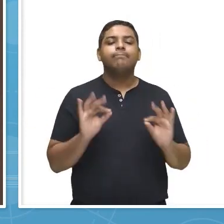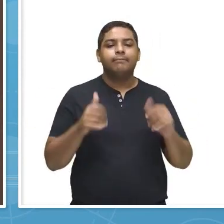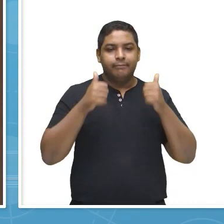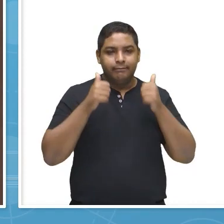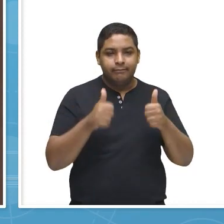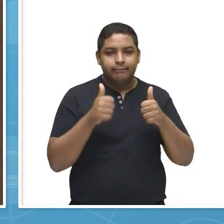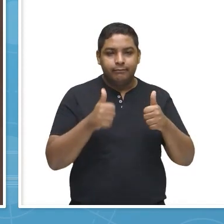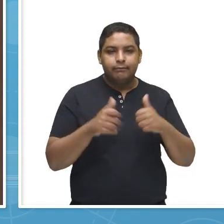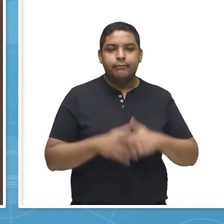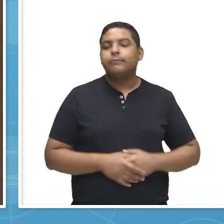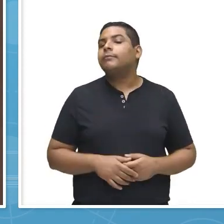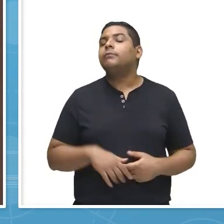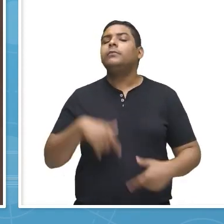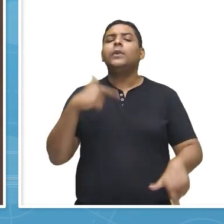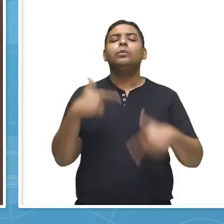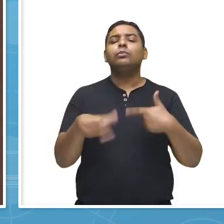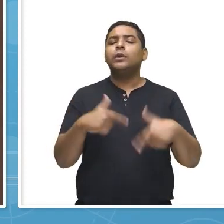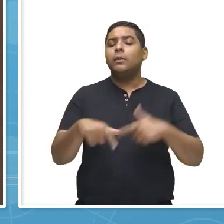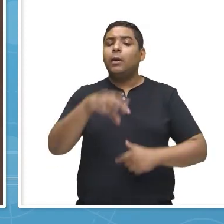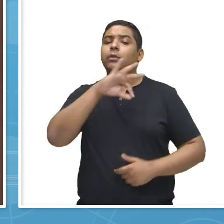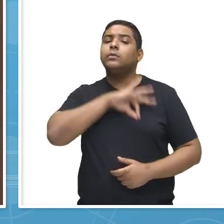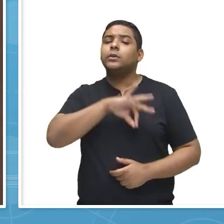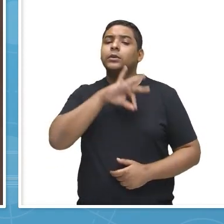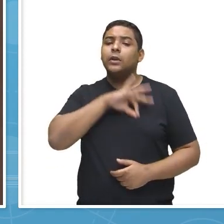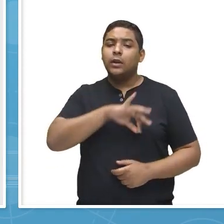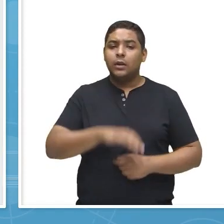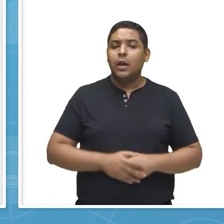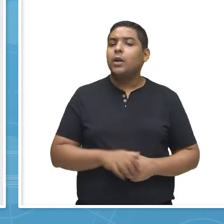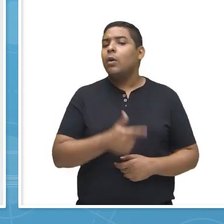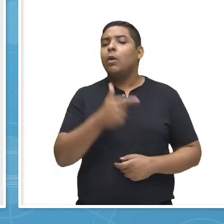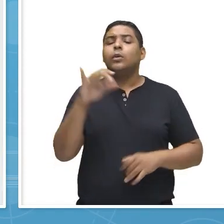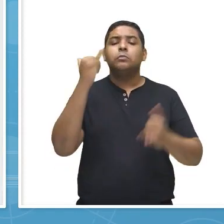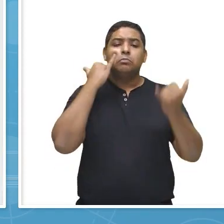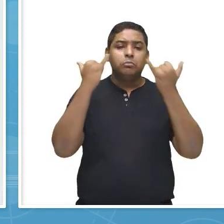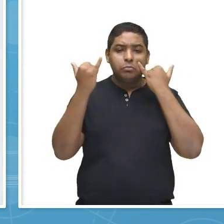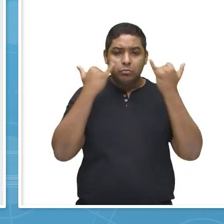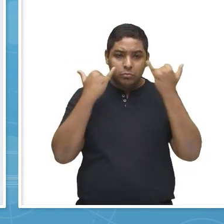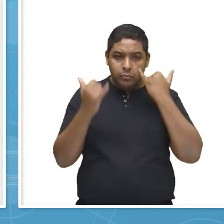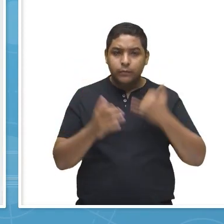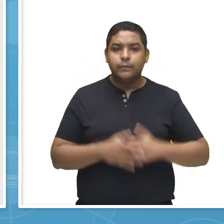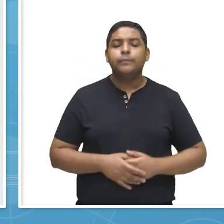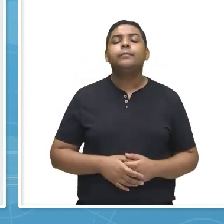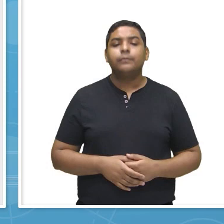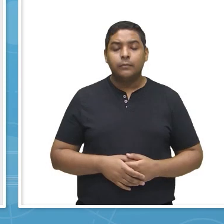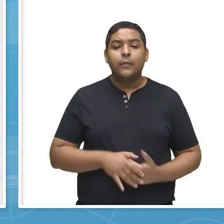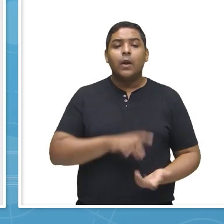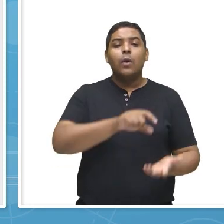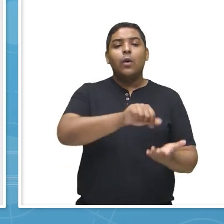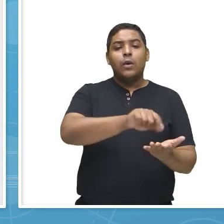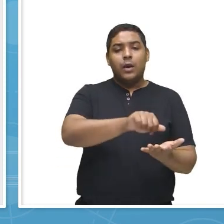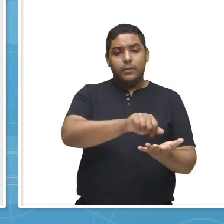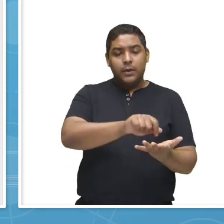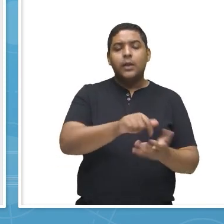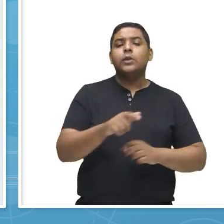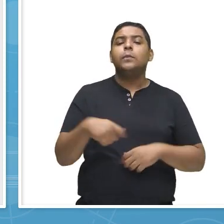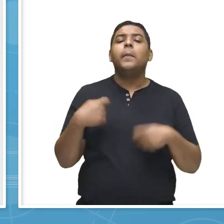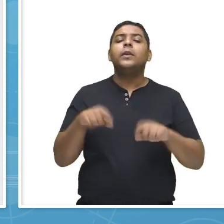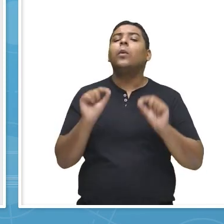sobre esse trabalho assalariado, vamos verificar outras informações, tá? O capitalismo, ele vai